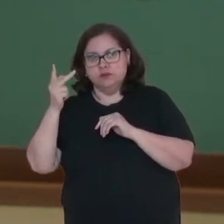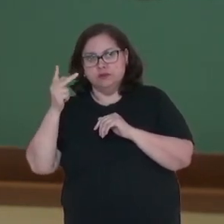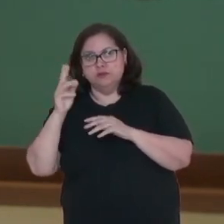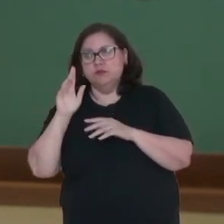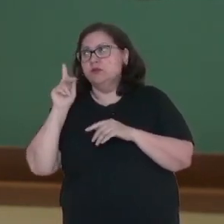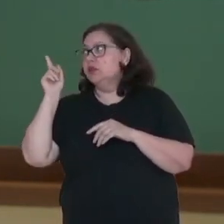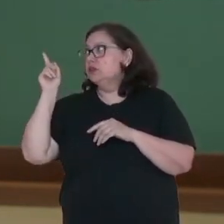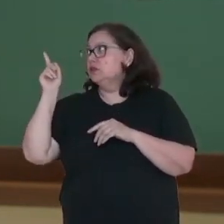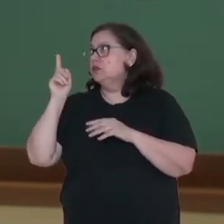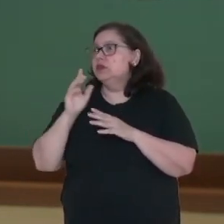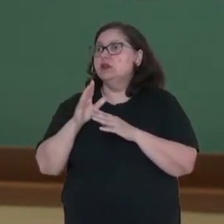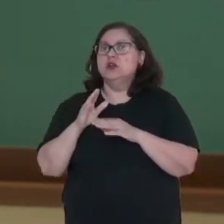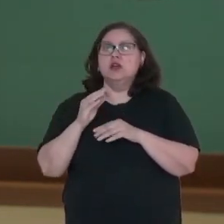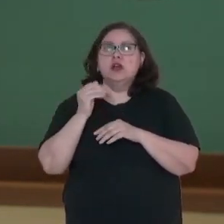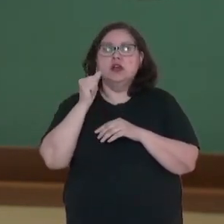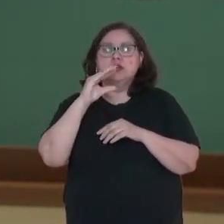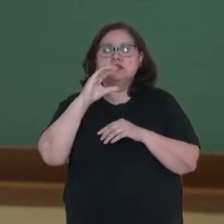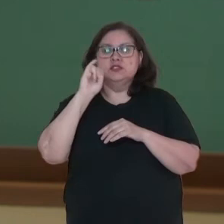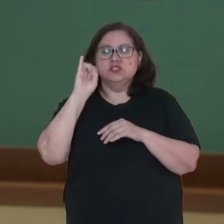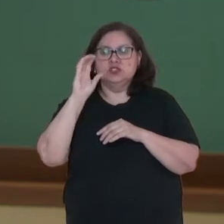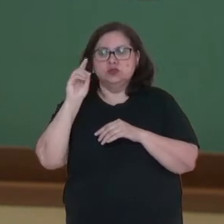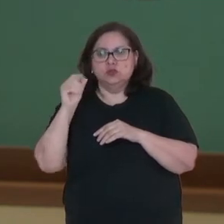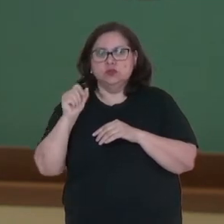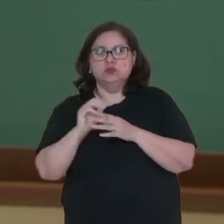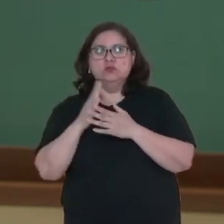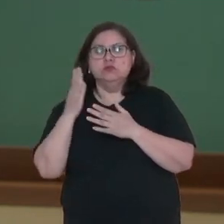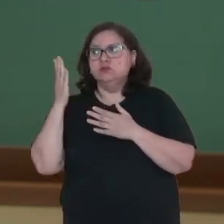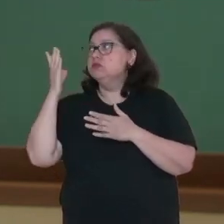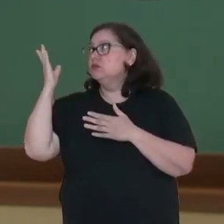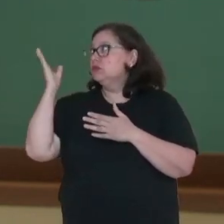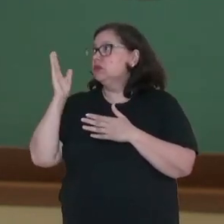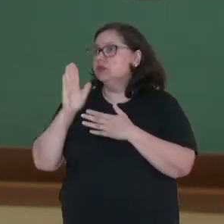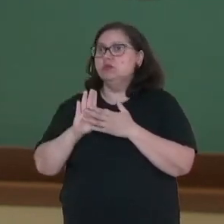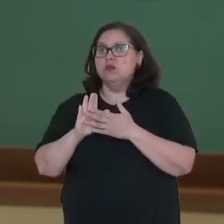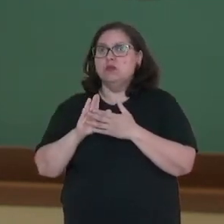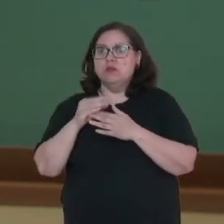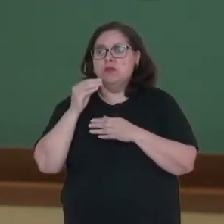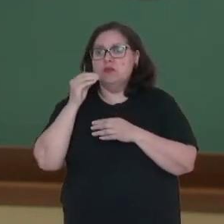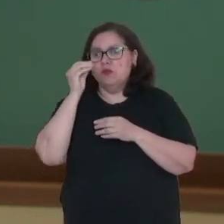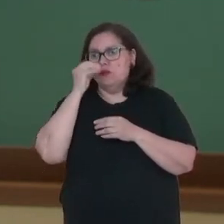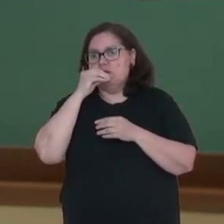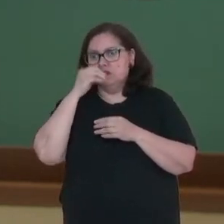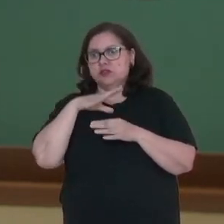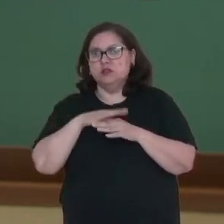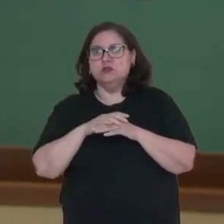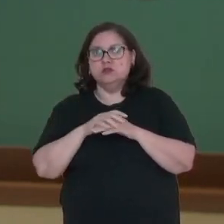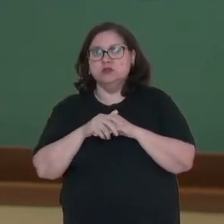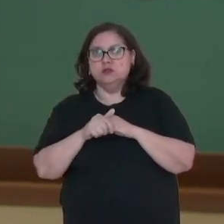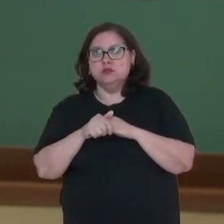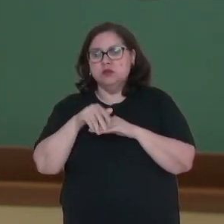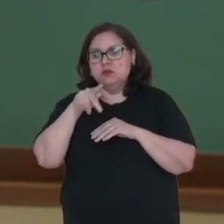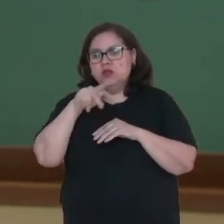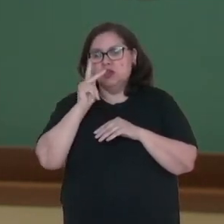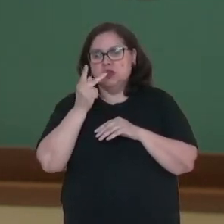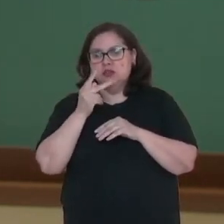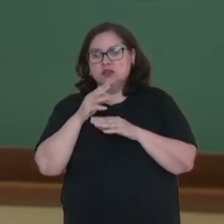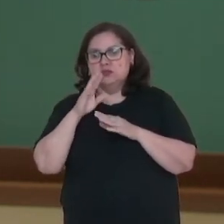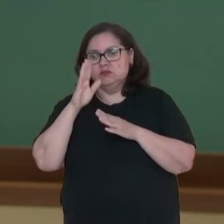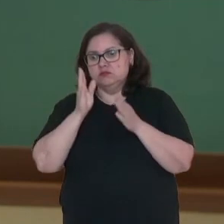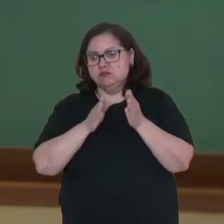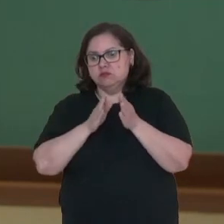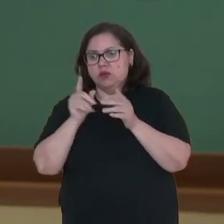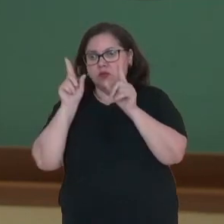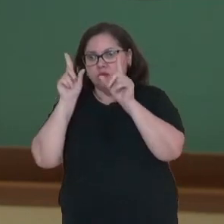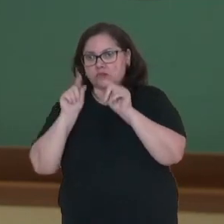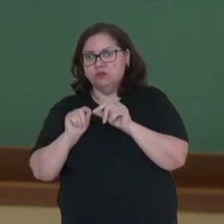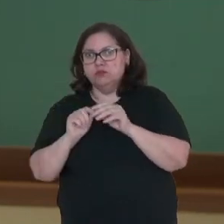C6H5COH, o ácido hexanoico, tá? Então esse seria o menos ácido, porque tem um pH entre todos eles ali,